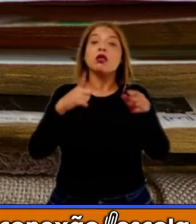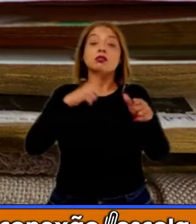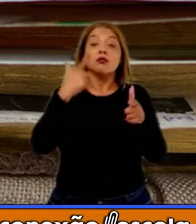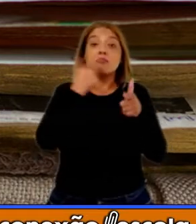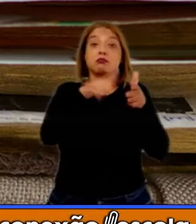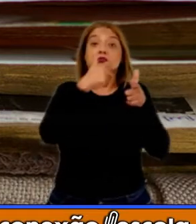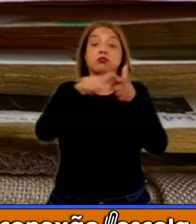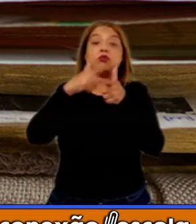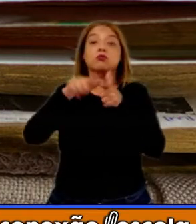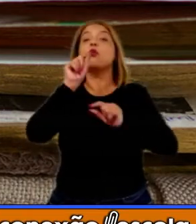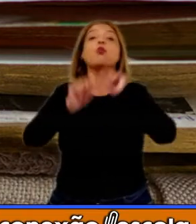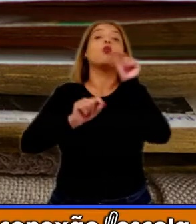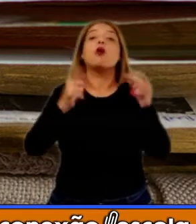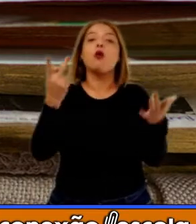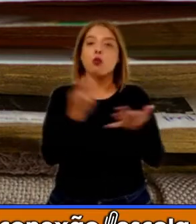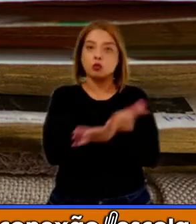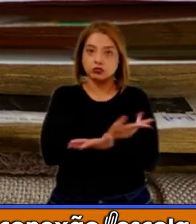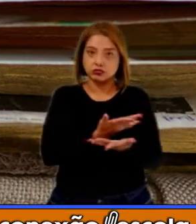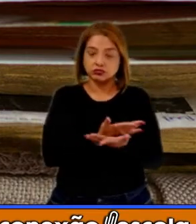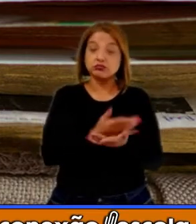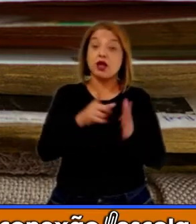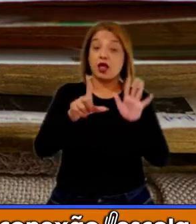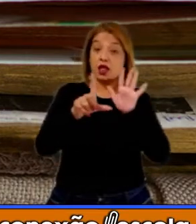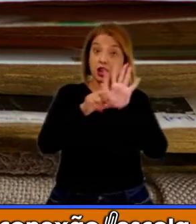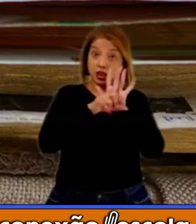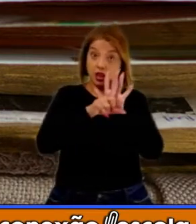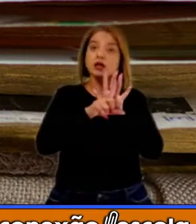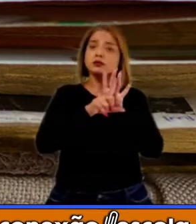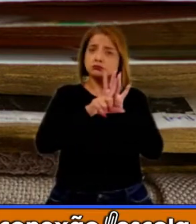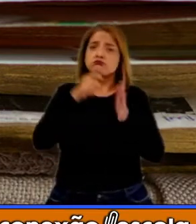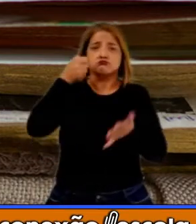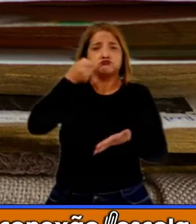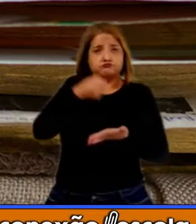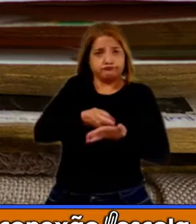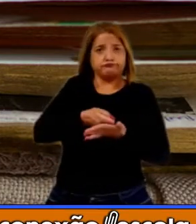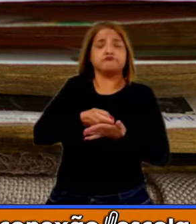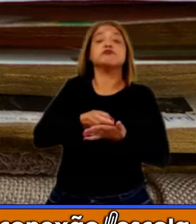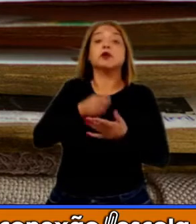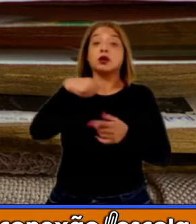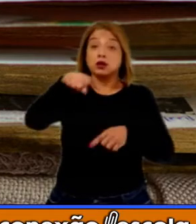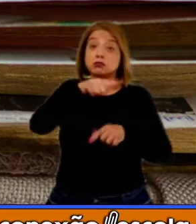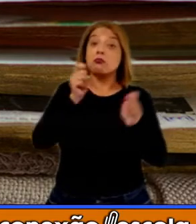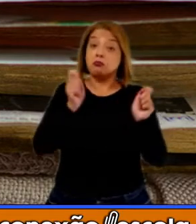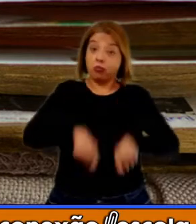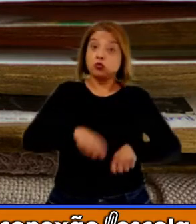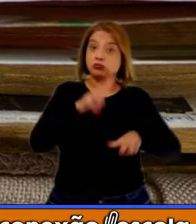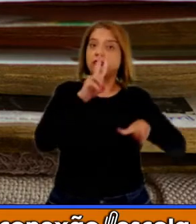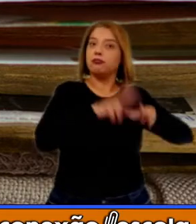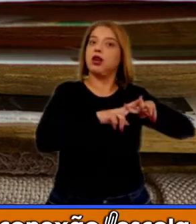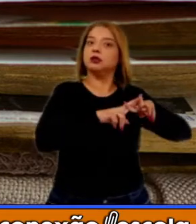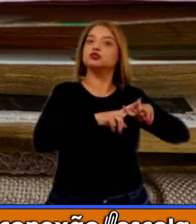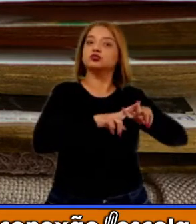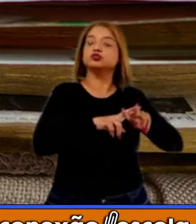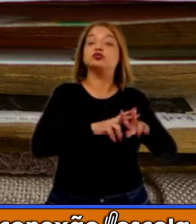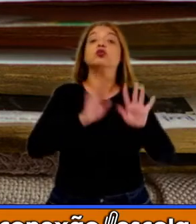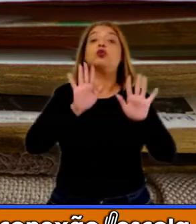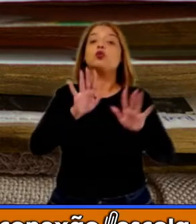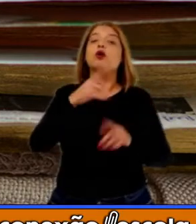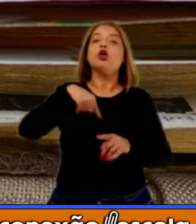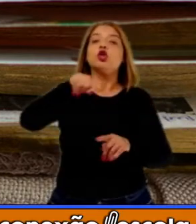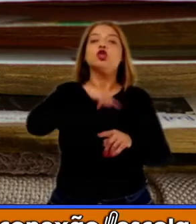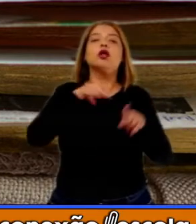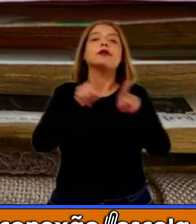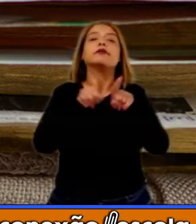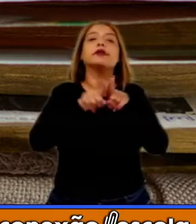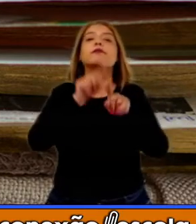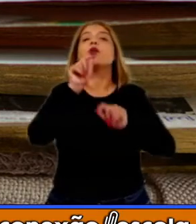desse tráfico? A lei, ela é severa. Nós podemos ser presos. E além disso, nós também